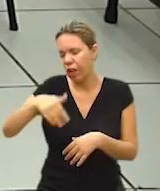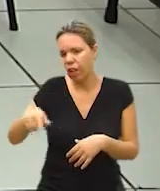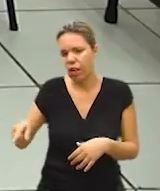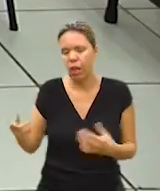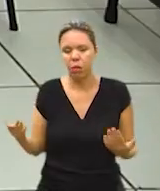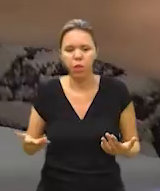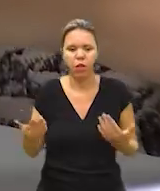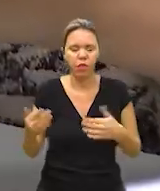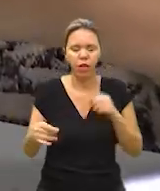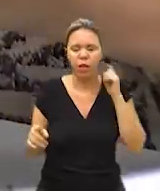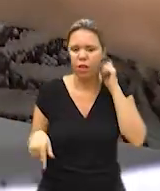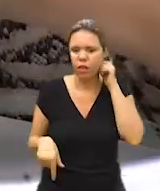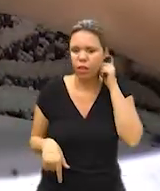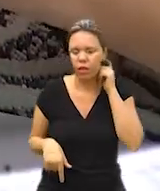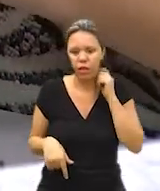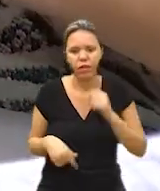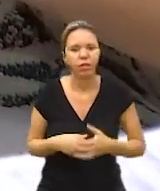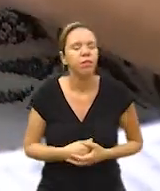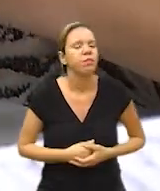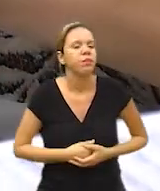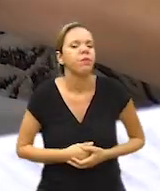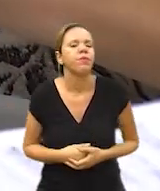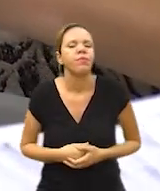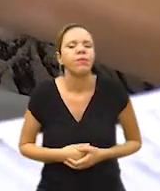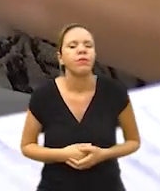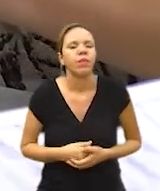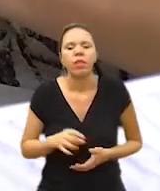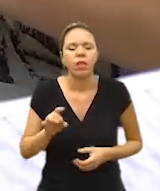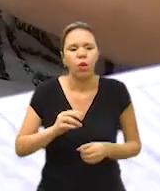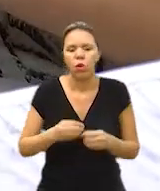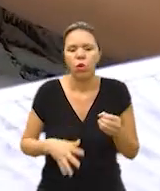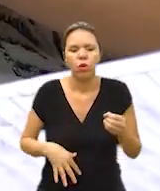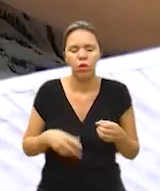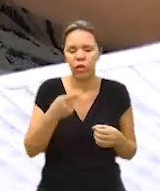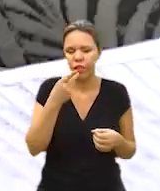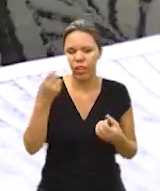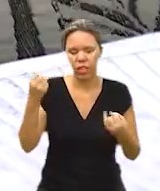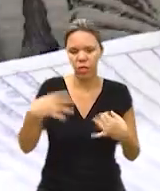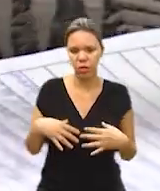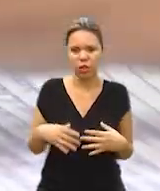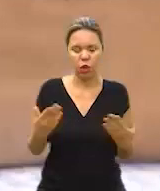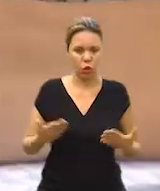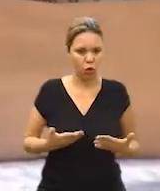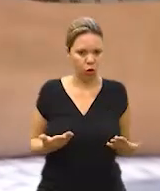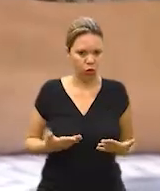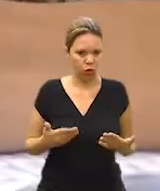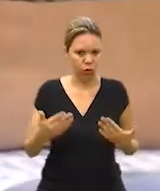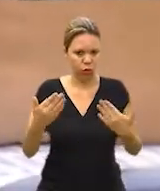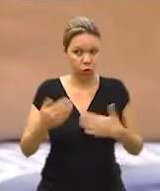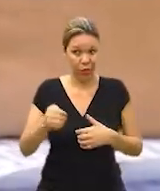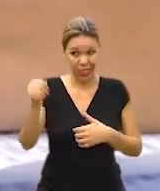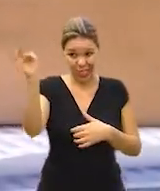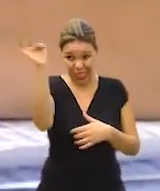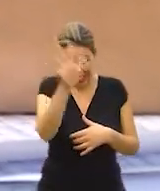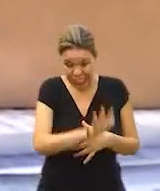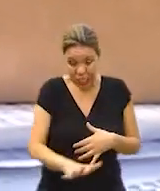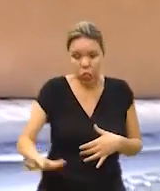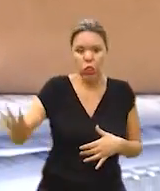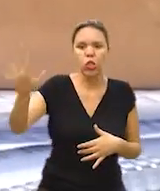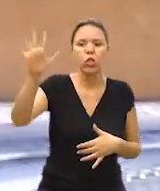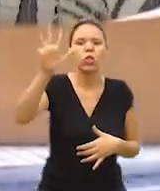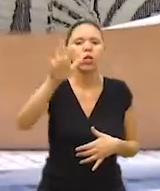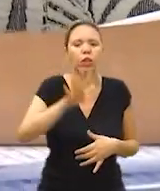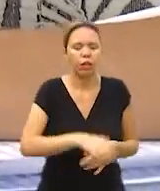de hoje. Nesse aspecto era. Nesse aspecto sim, não no conteúdo que a Carol está explicando. Uhum. Hoje, por ser uma prova nacional,